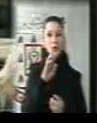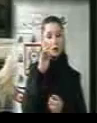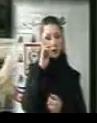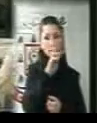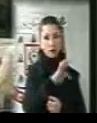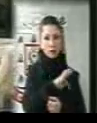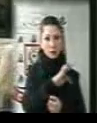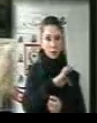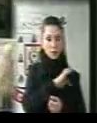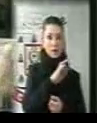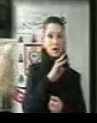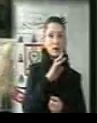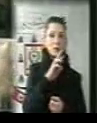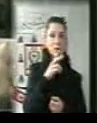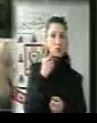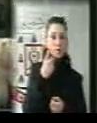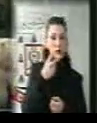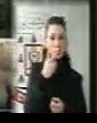Fraga, o Gelson,